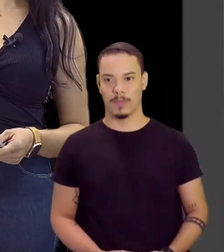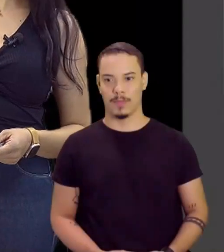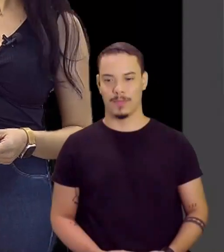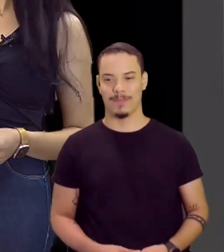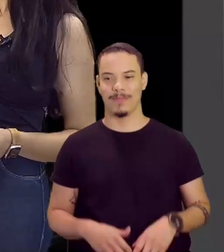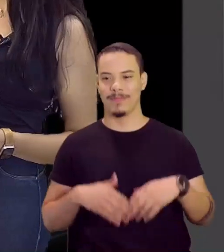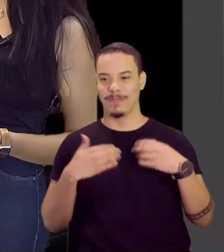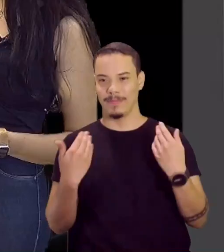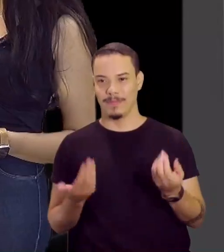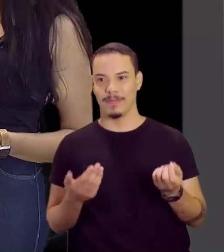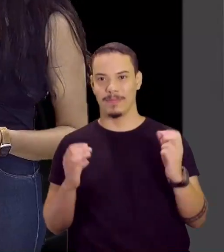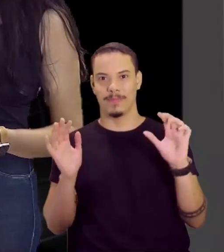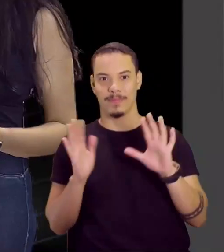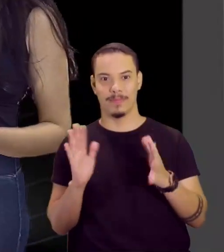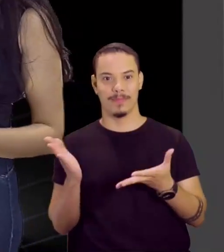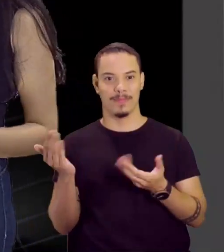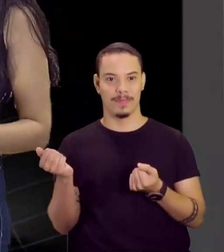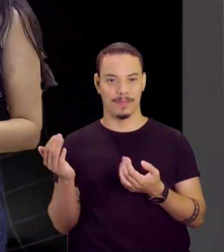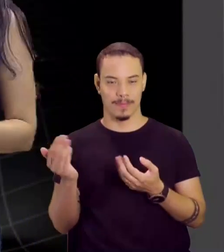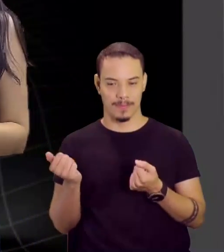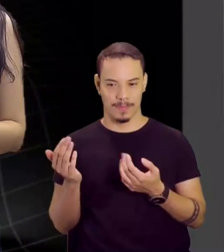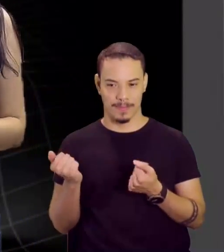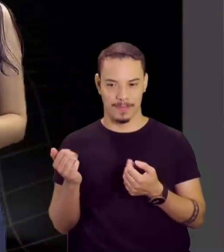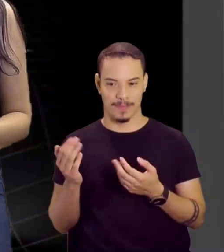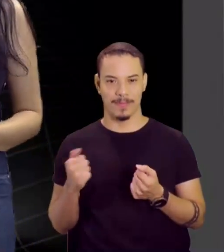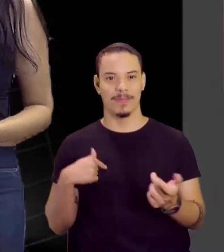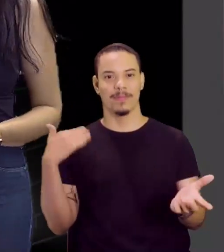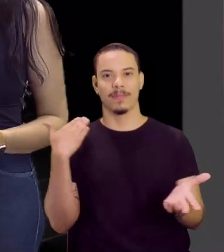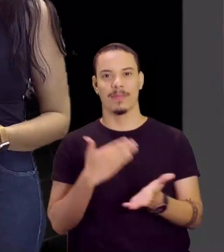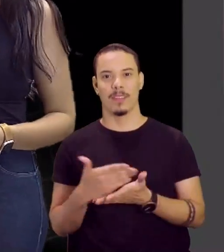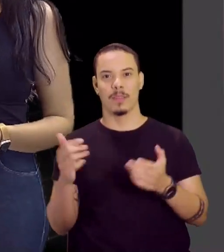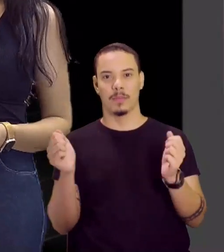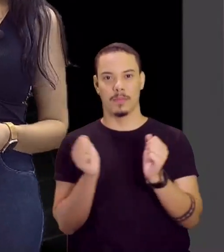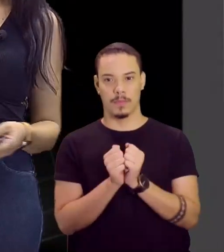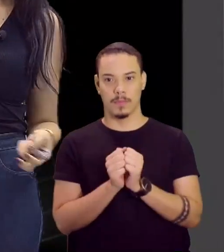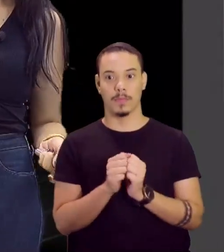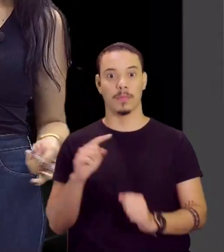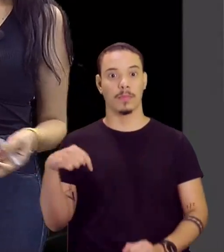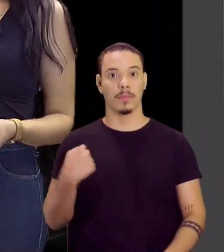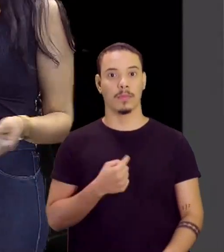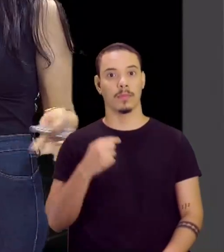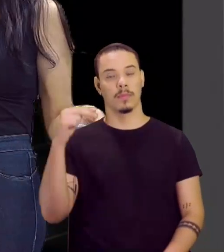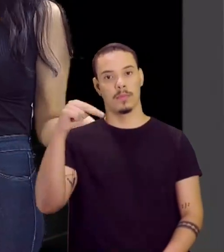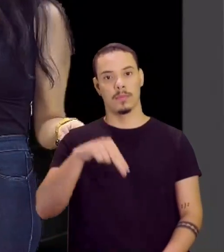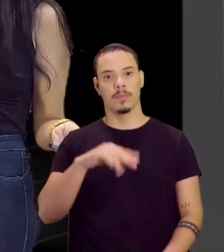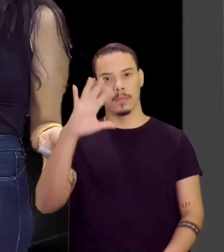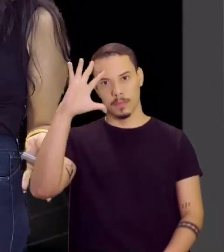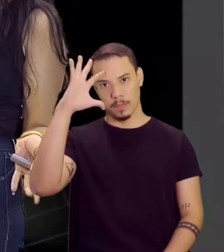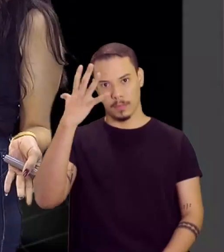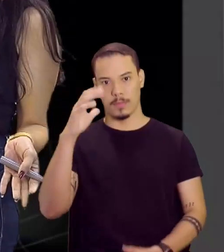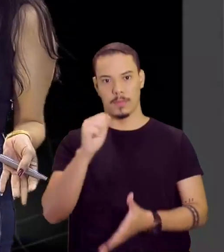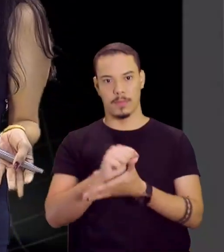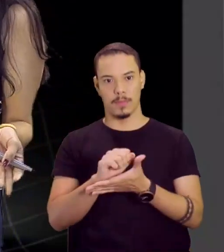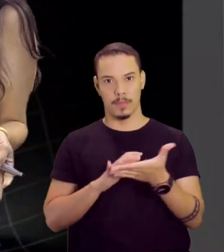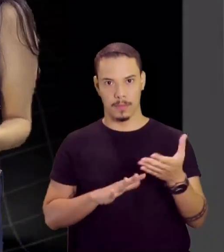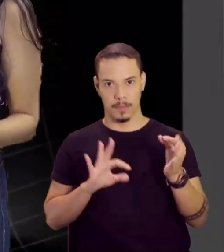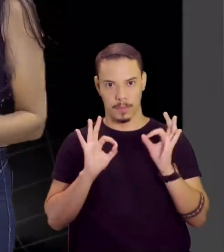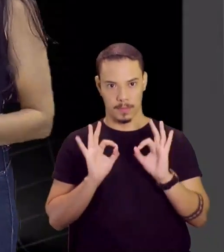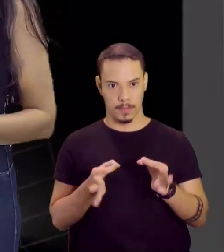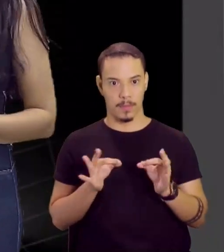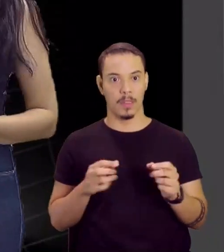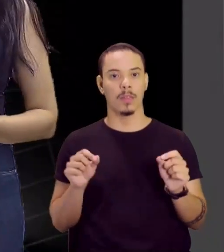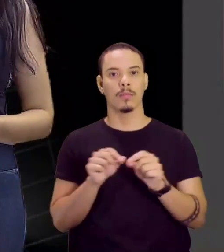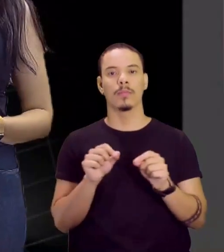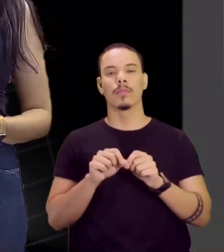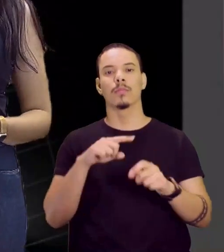Olha aí, jovens! falamos junto, ó. Conversamos aí. Estamos aqui para a nossa resolução de atividades, né? Vamos